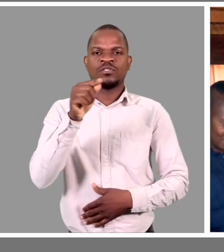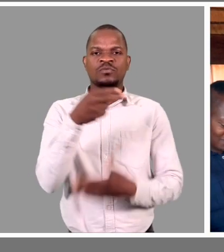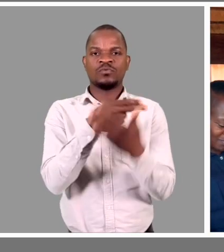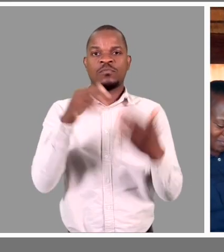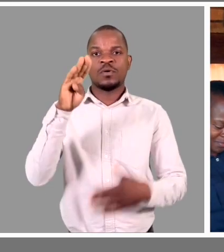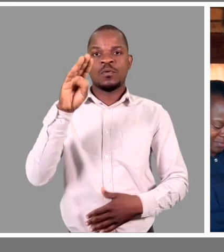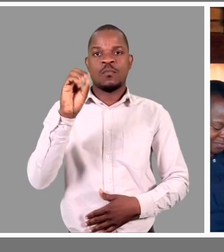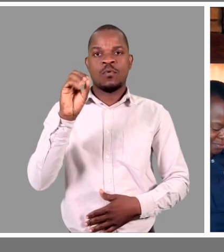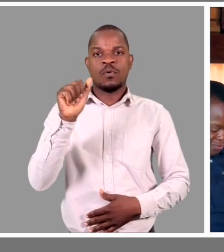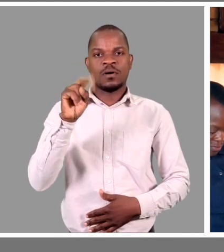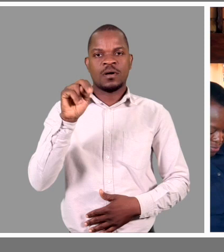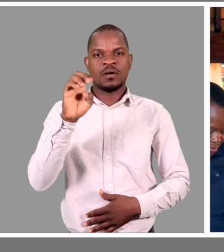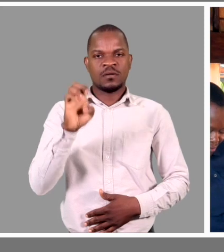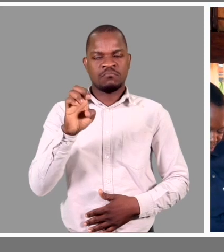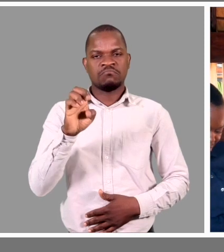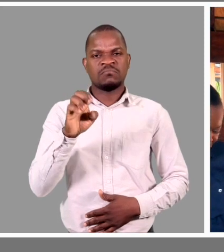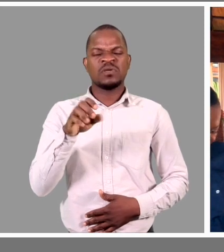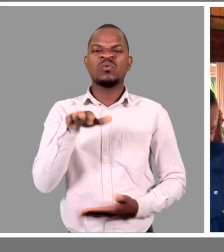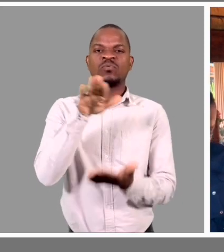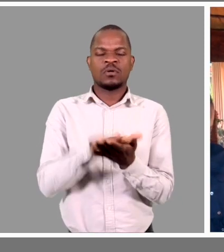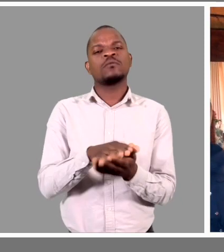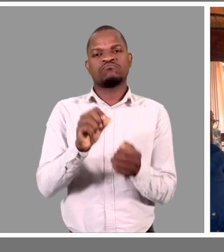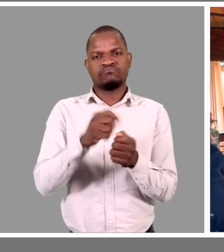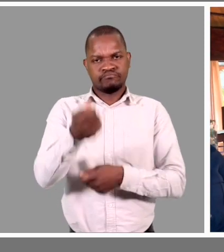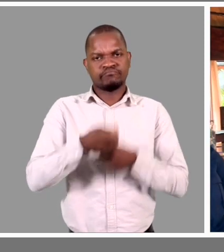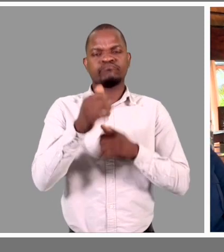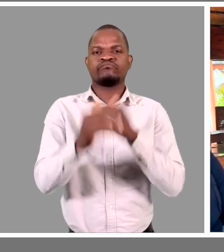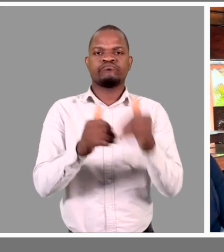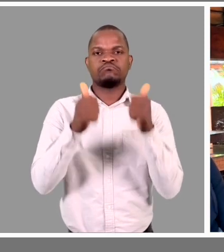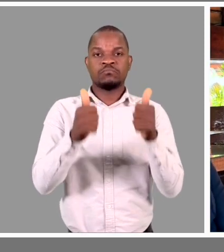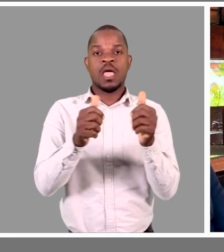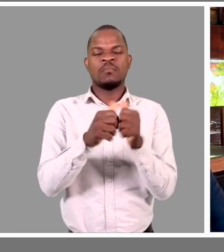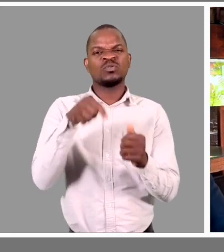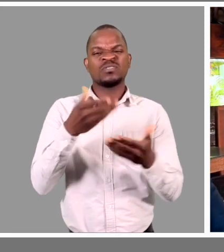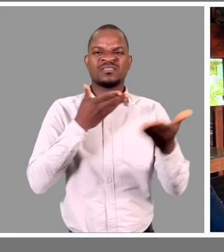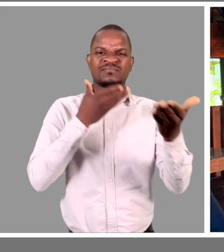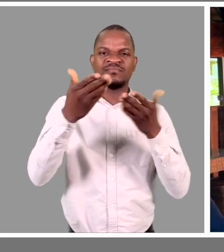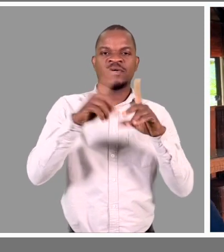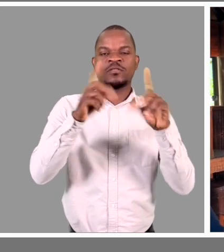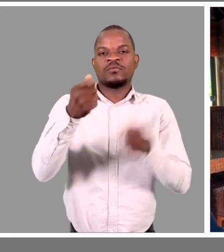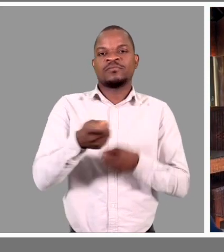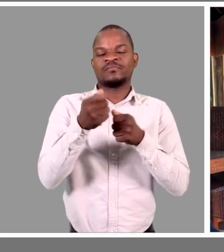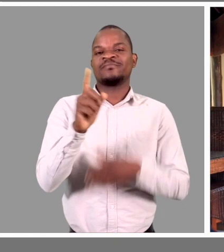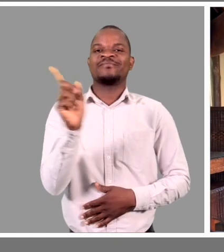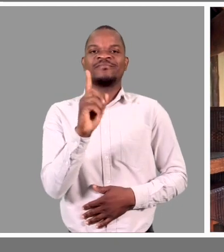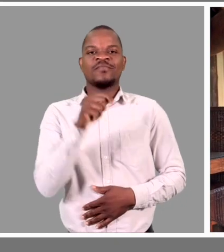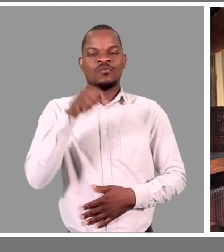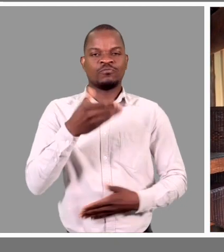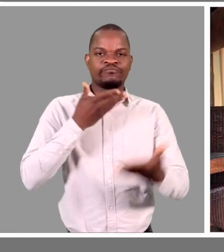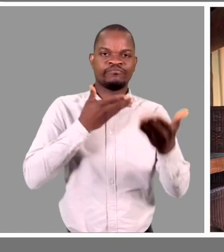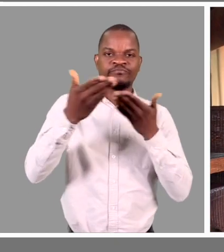um distrito com terras feltas para a prática da agricultura, mas não é da agricultura que hoje vamos conversar, mas sim de